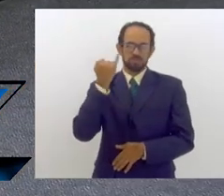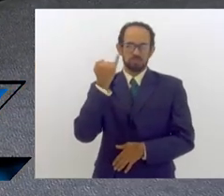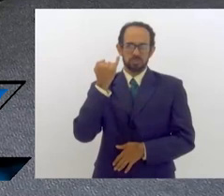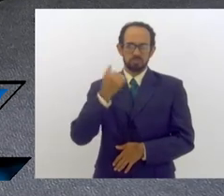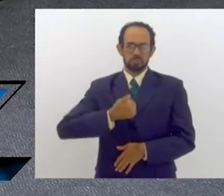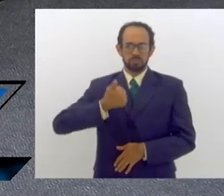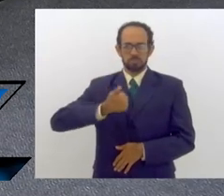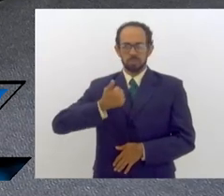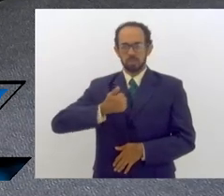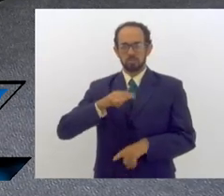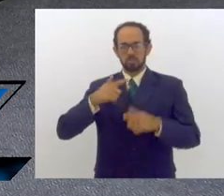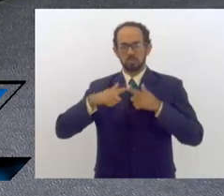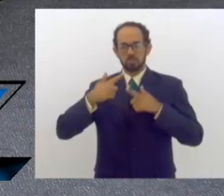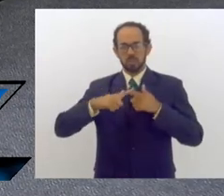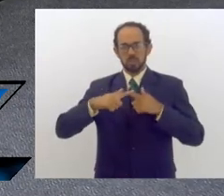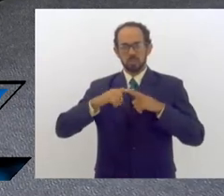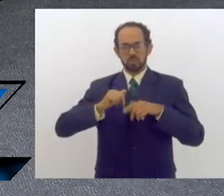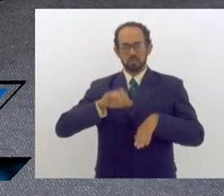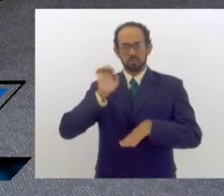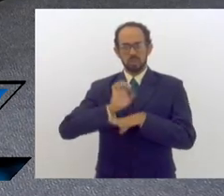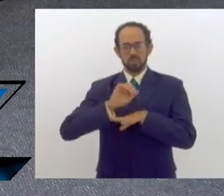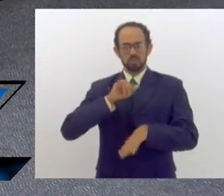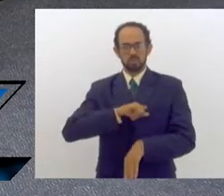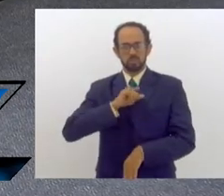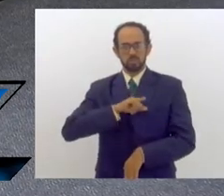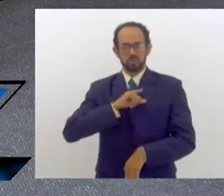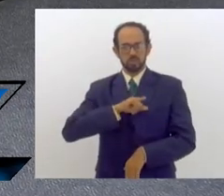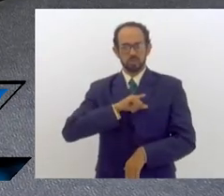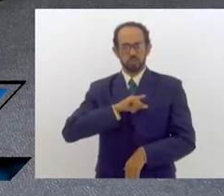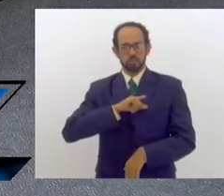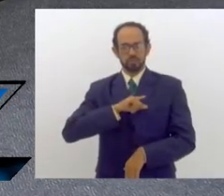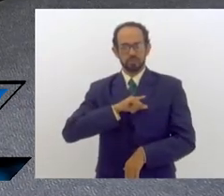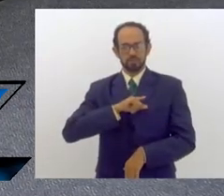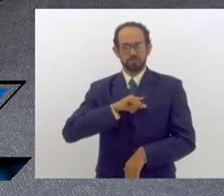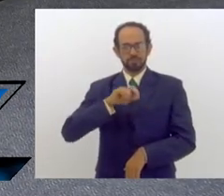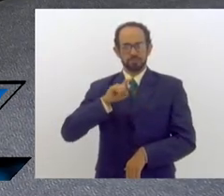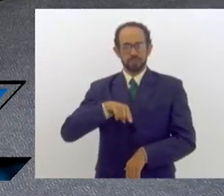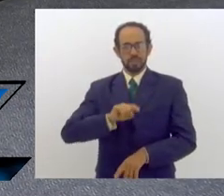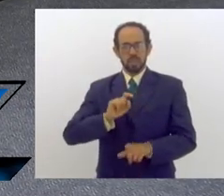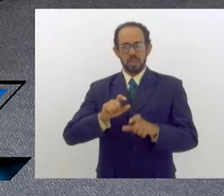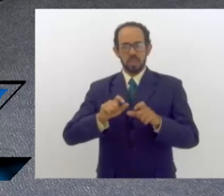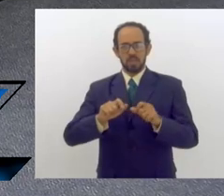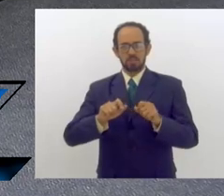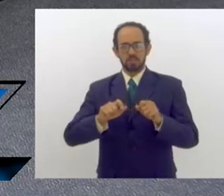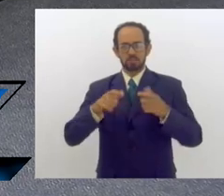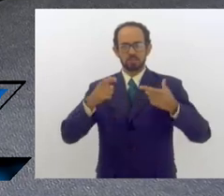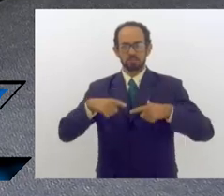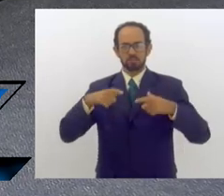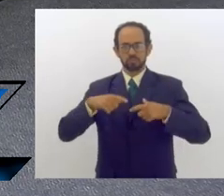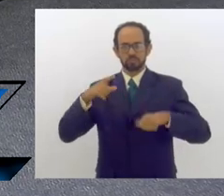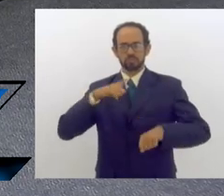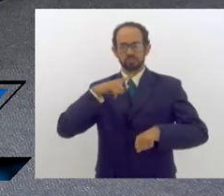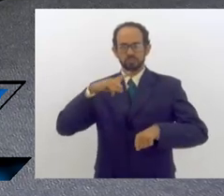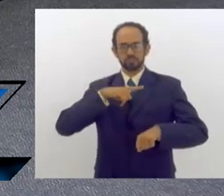primeiro porque o Estado do Rio de Janeiro é um estado que tem